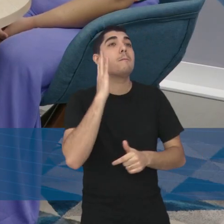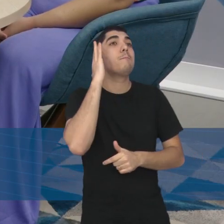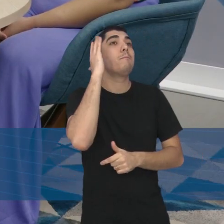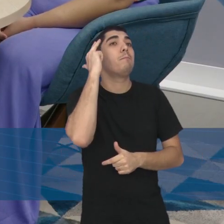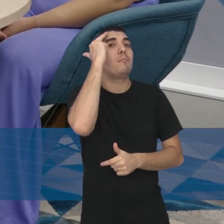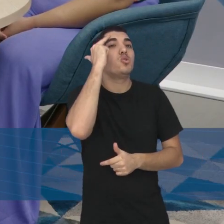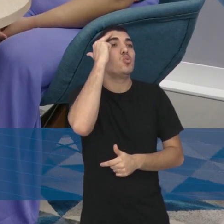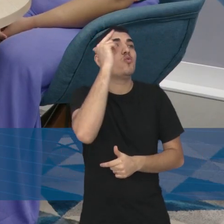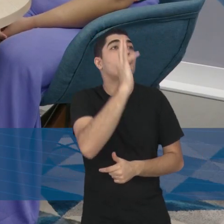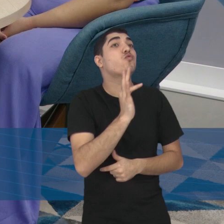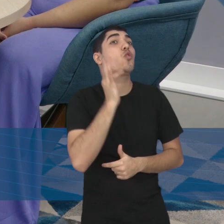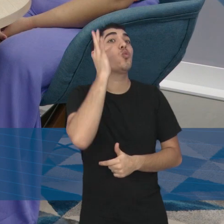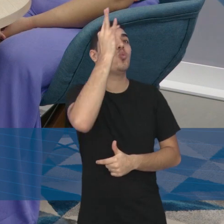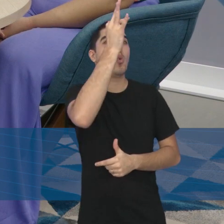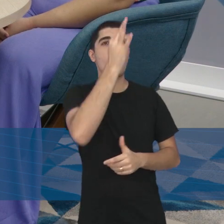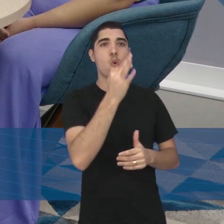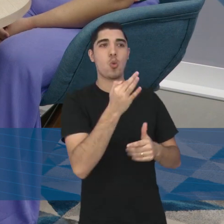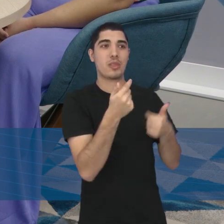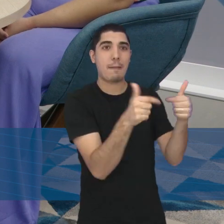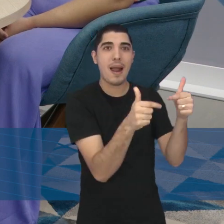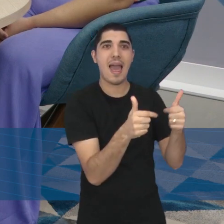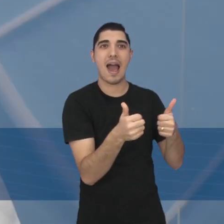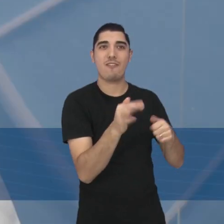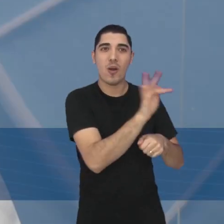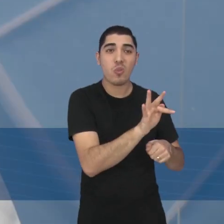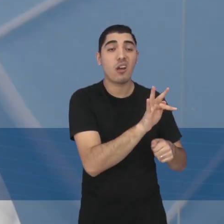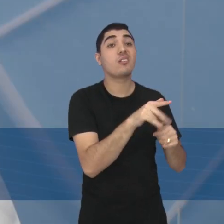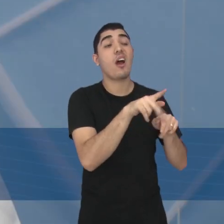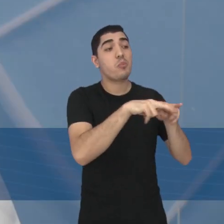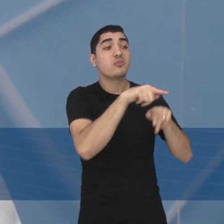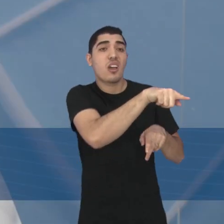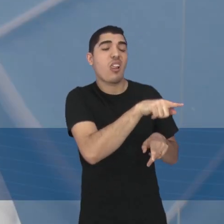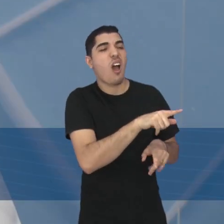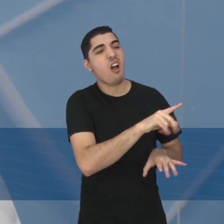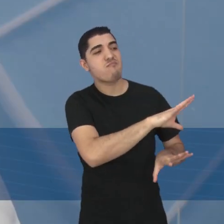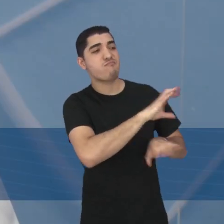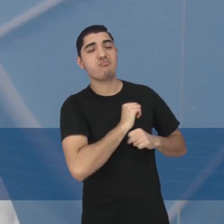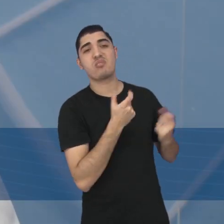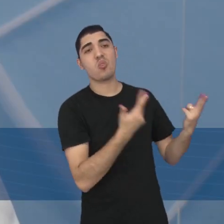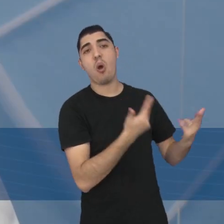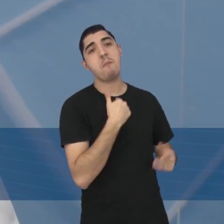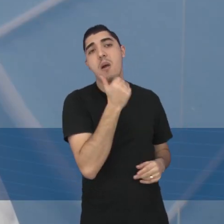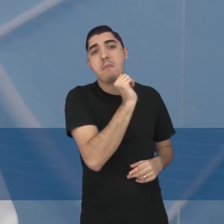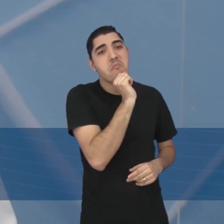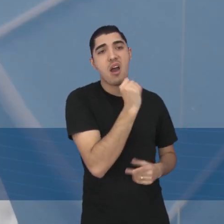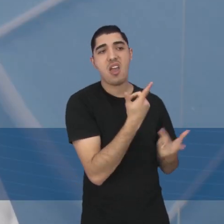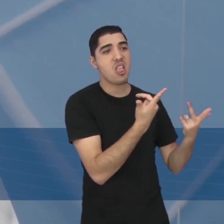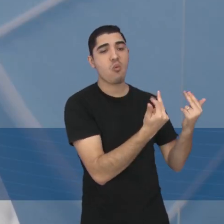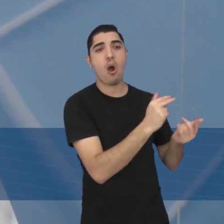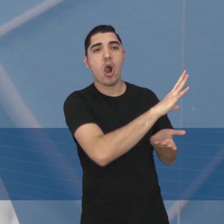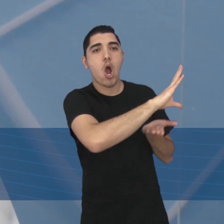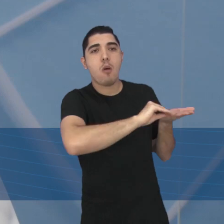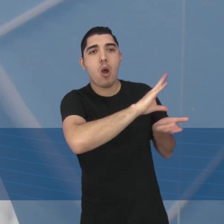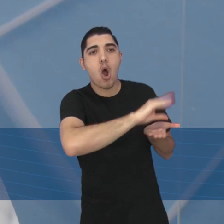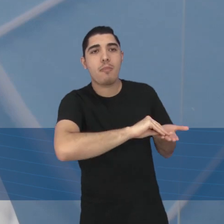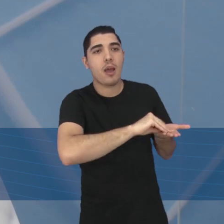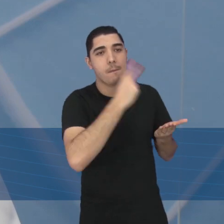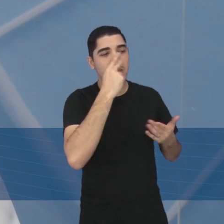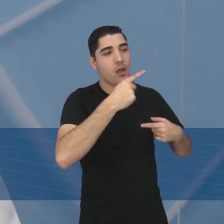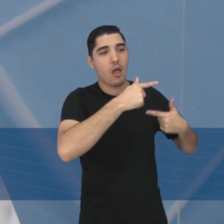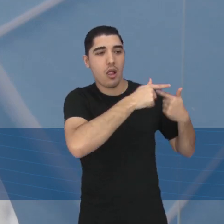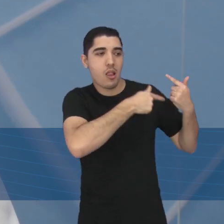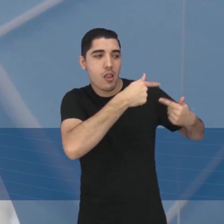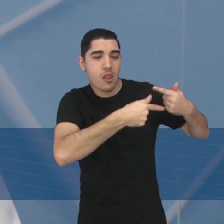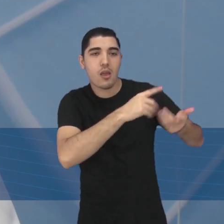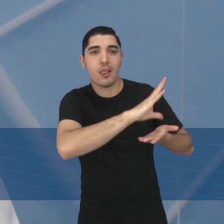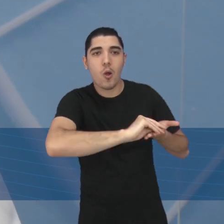só vai seguindo, né, seguindo a mesma forma que ela foi ensinada, ela repete o ciclo, repete o